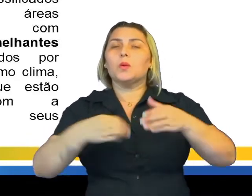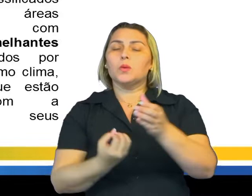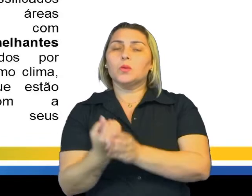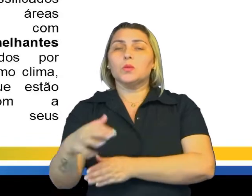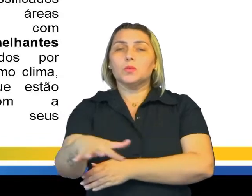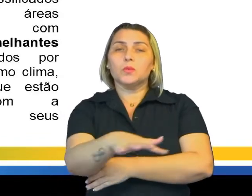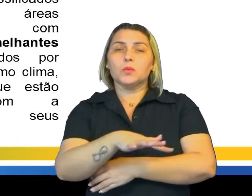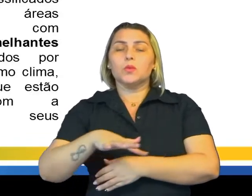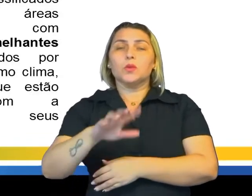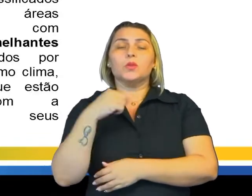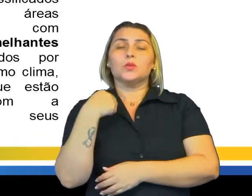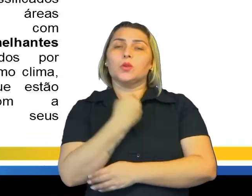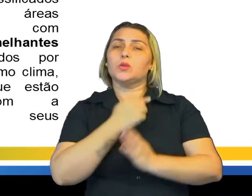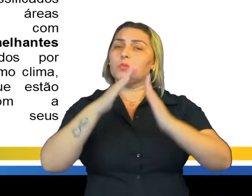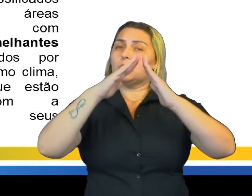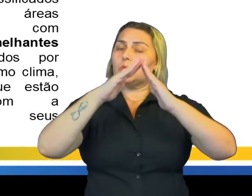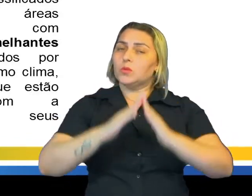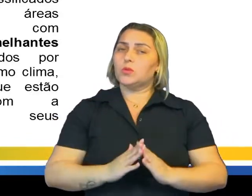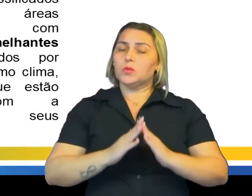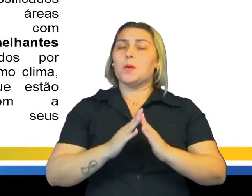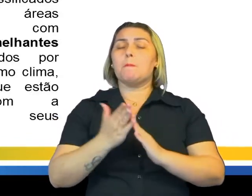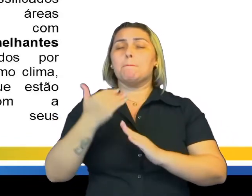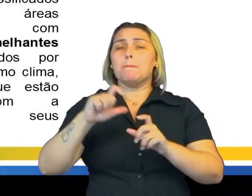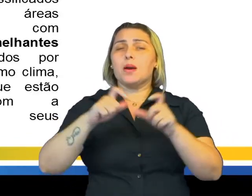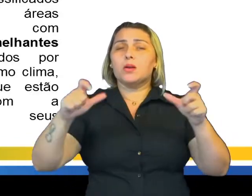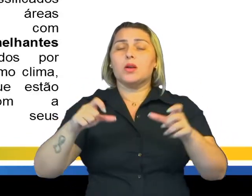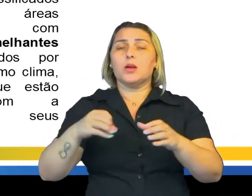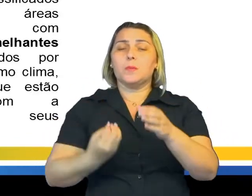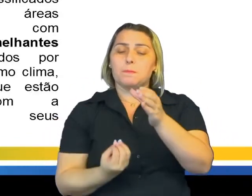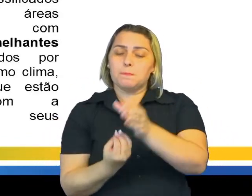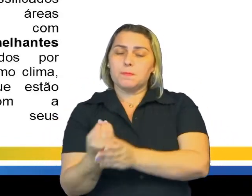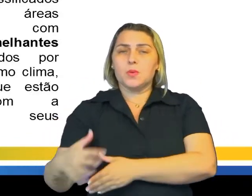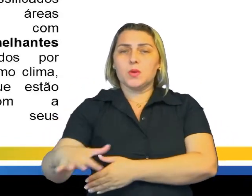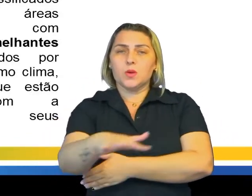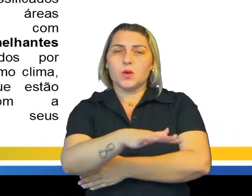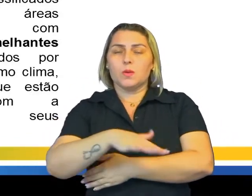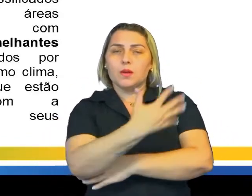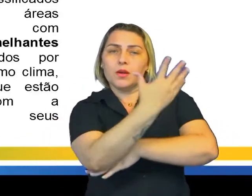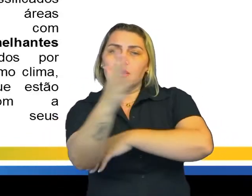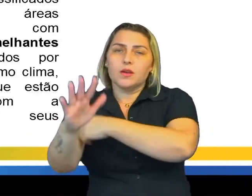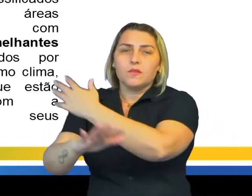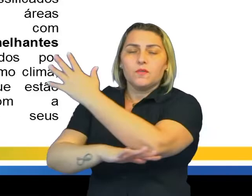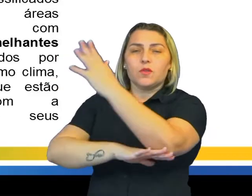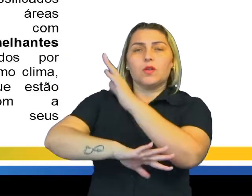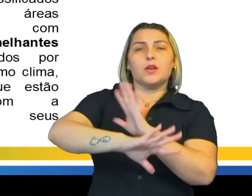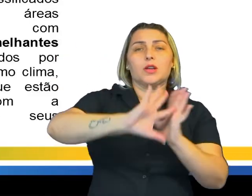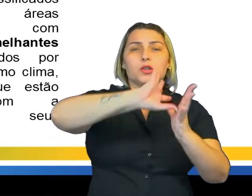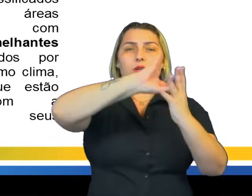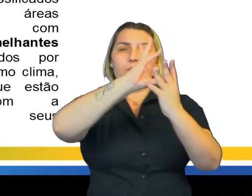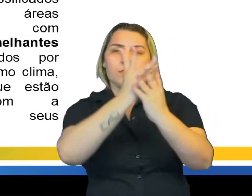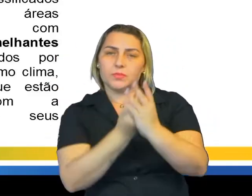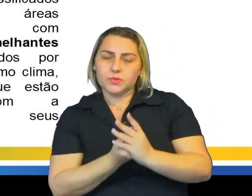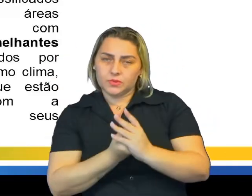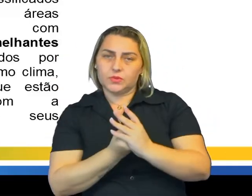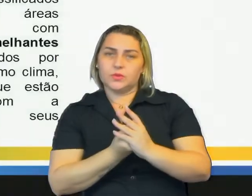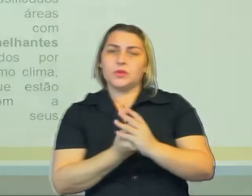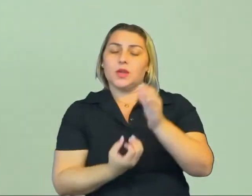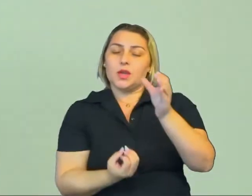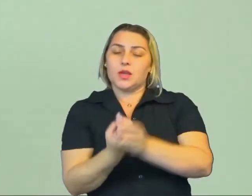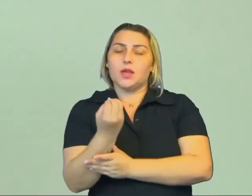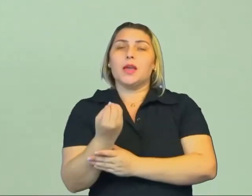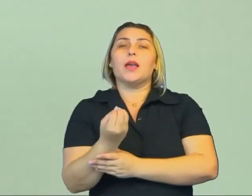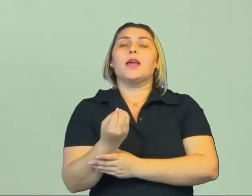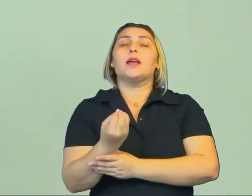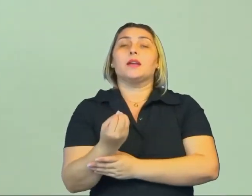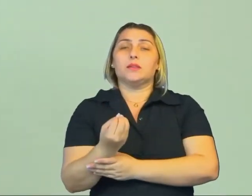brasileiros? Nós moramos num dos maiores biomas do mundo, que é a floresta amazônica, que é o bioma amazônico. Lembrando